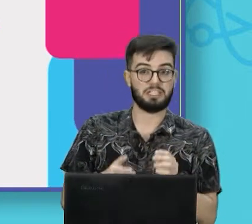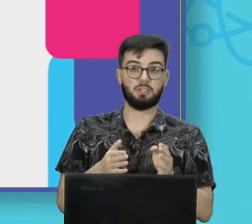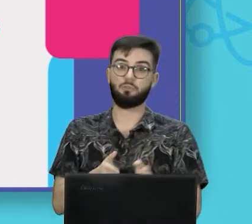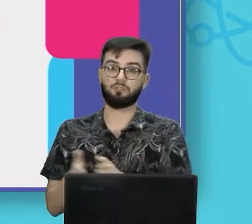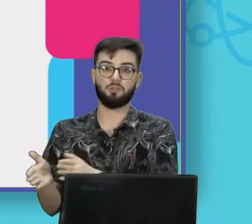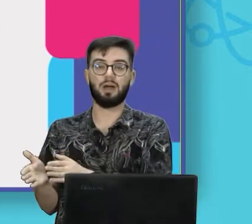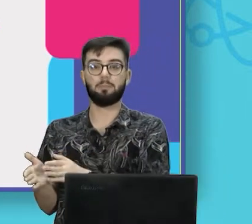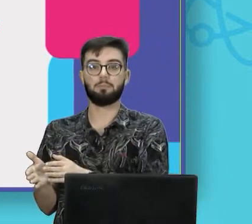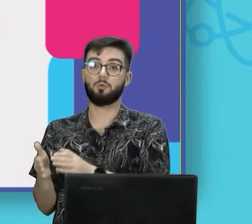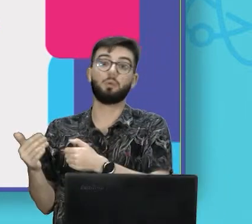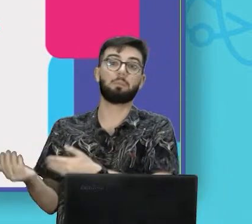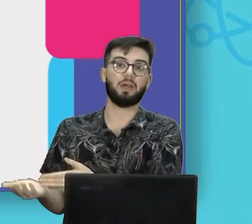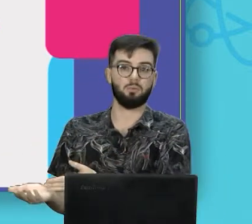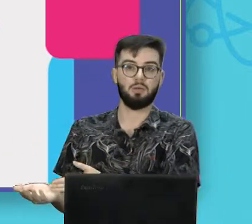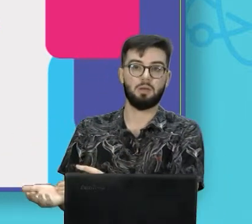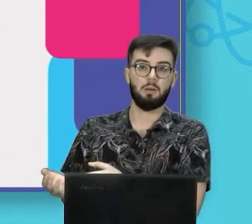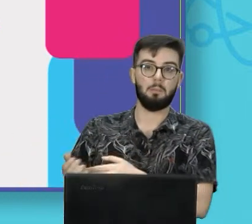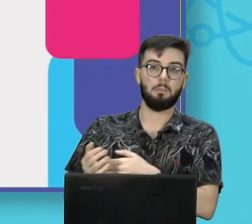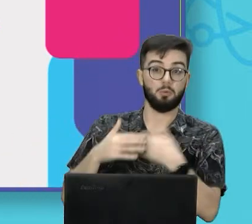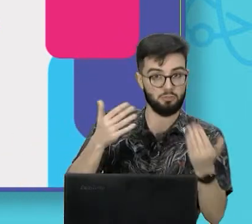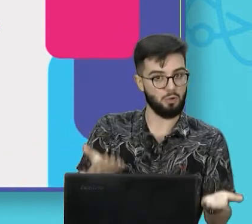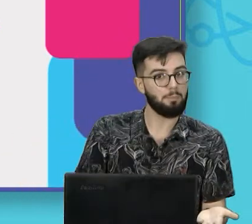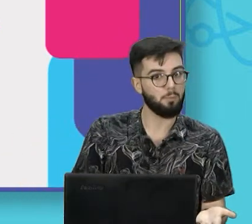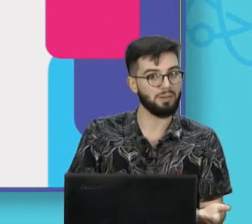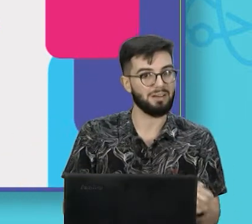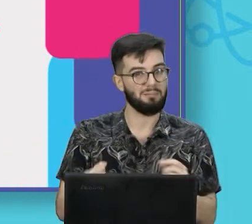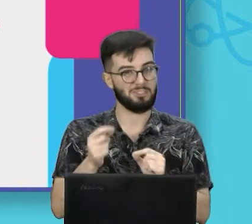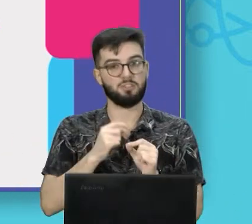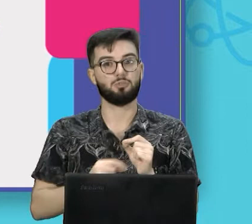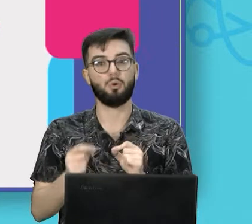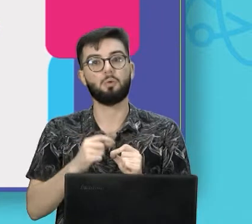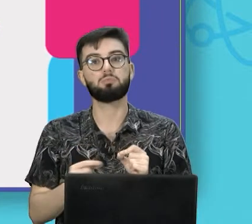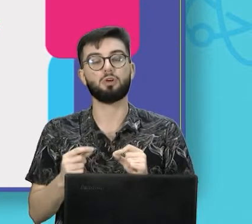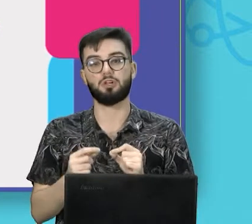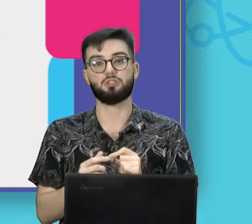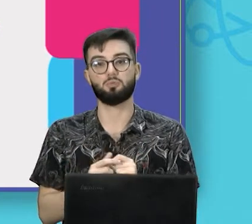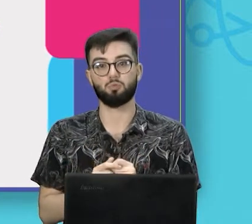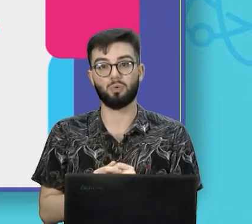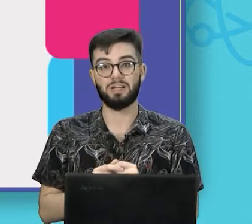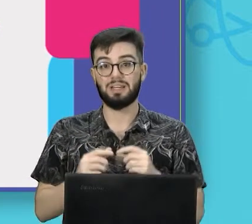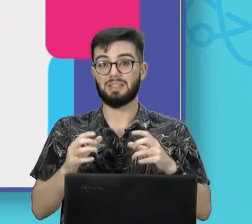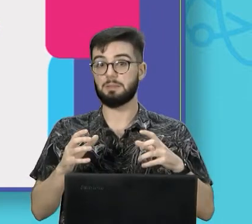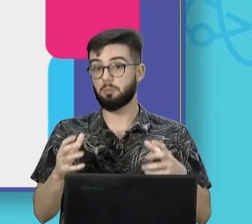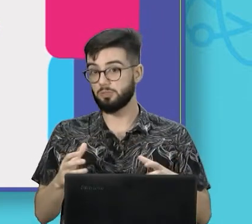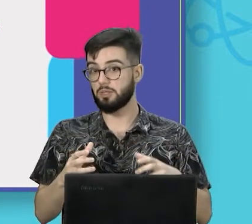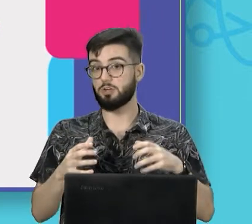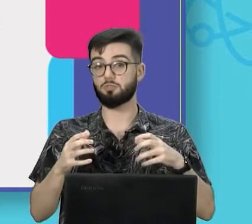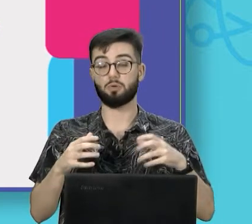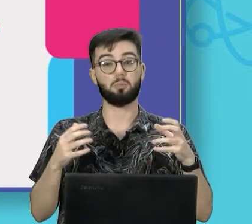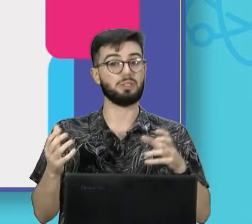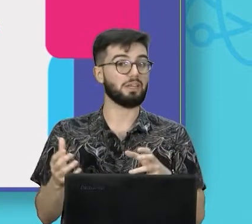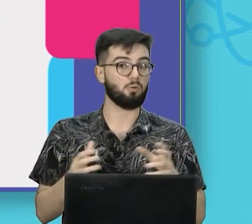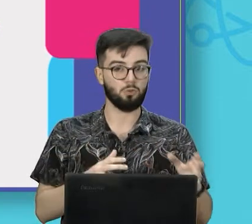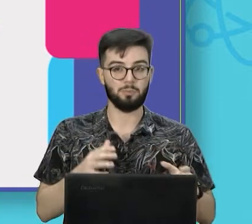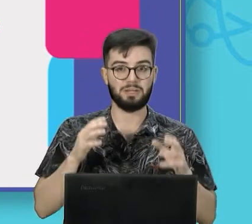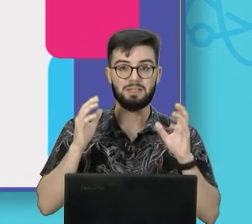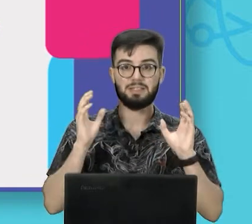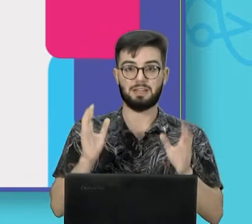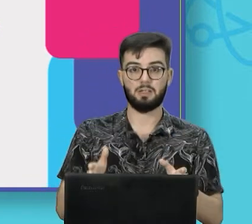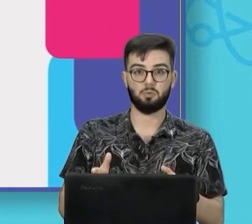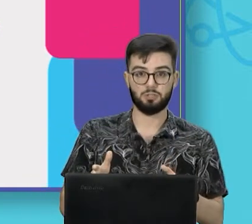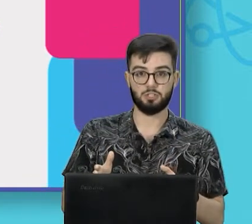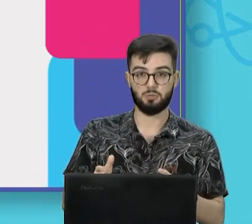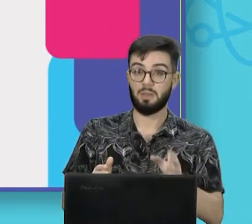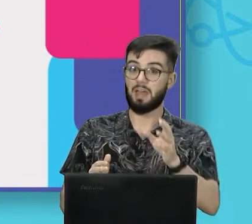ruptura a gente tem um fim de uma de um império eo início da República a gente não tem uma ruptura com a estrutura de poder Quest pro política e